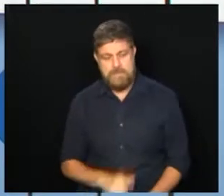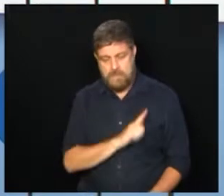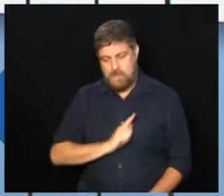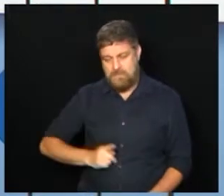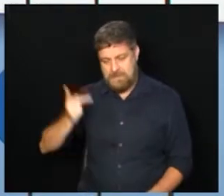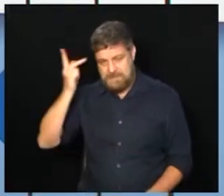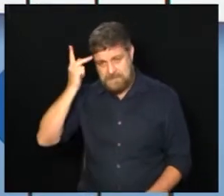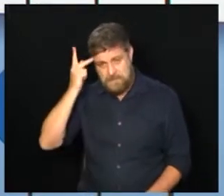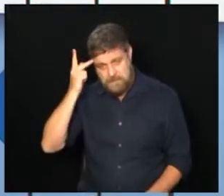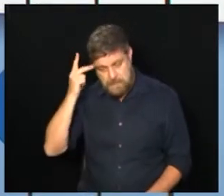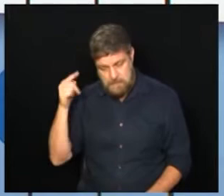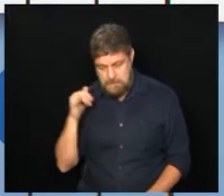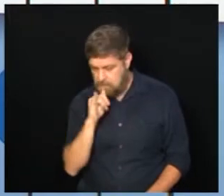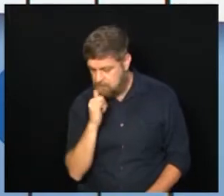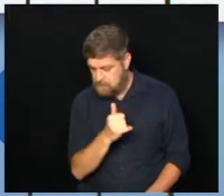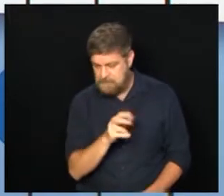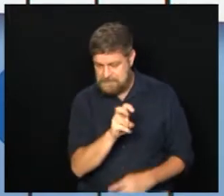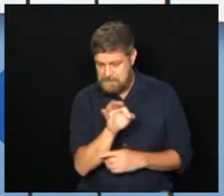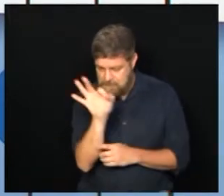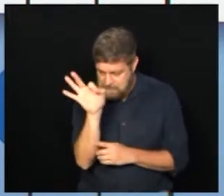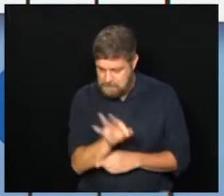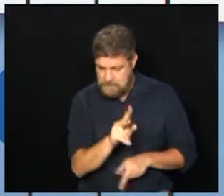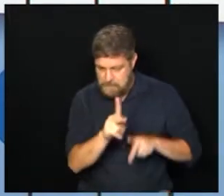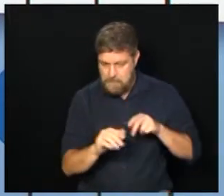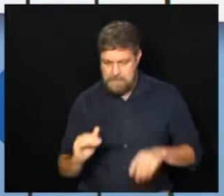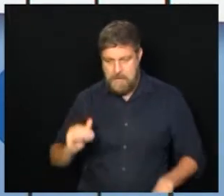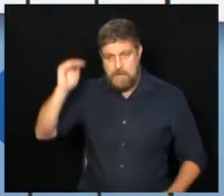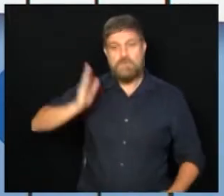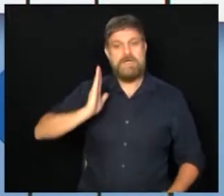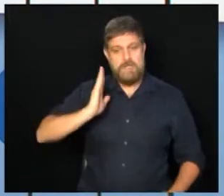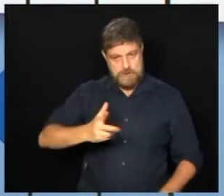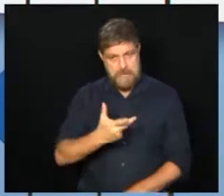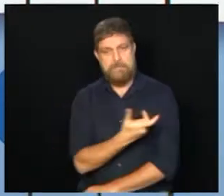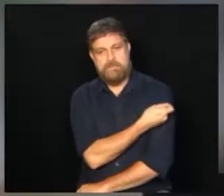da população adulta já está vacinada.